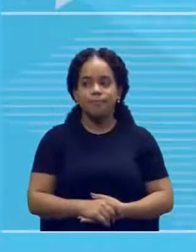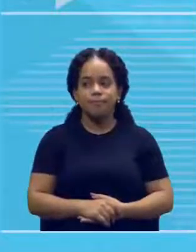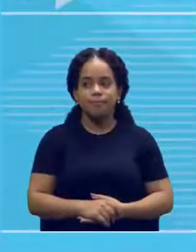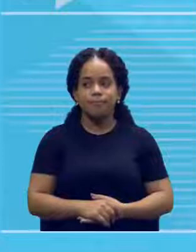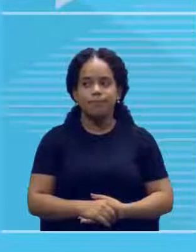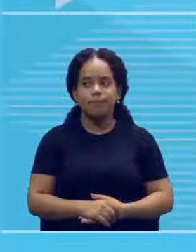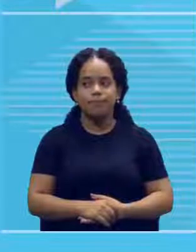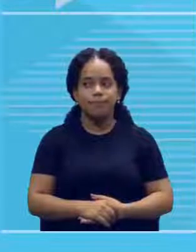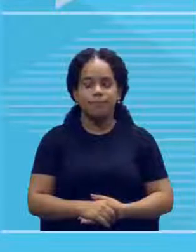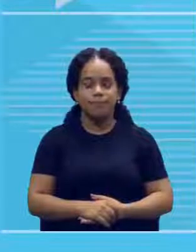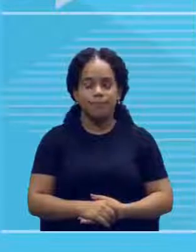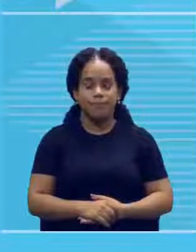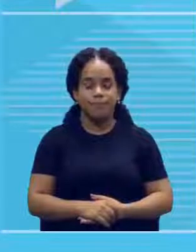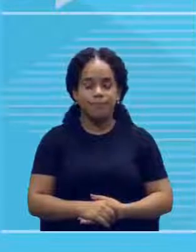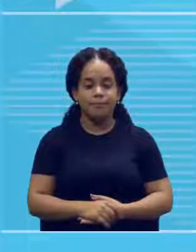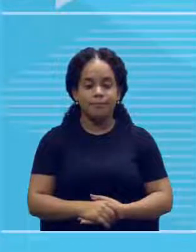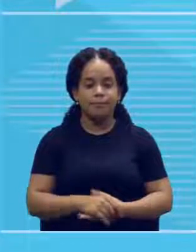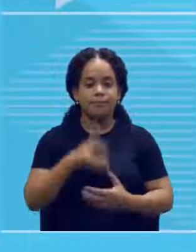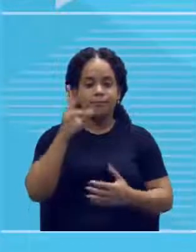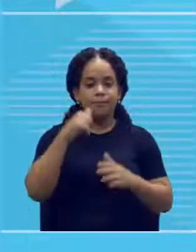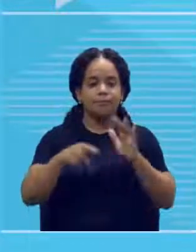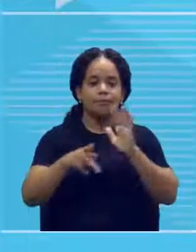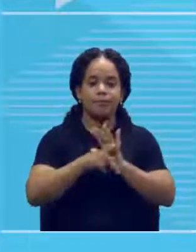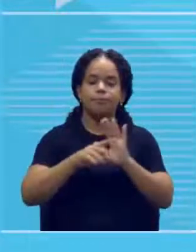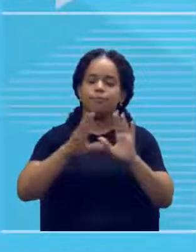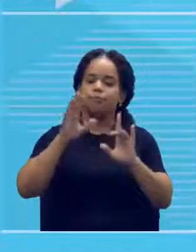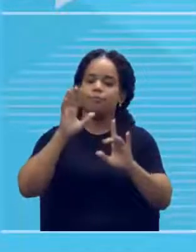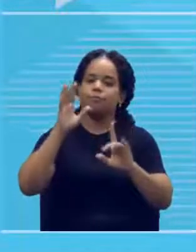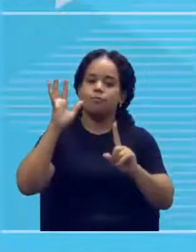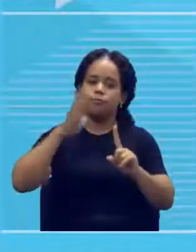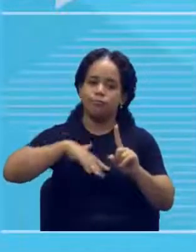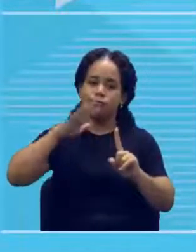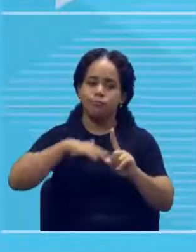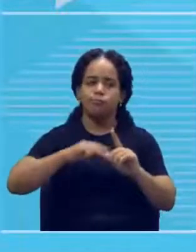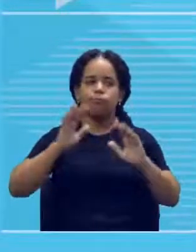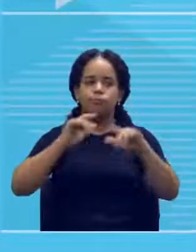Ele era o homenageado durante essas festas, né?